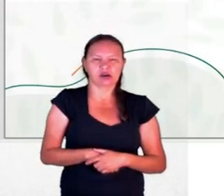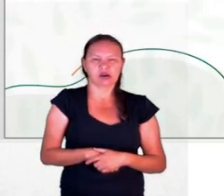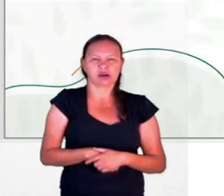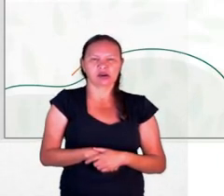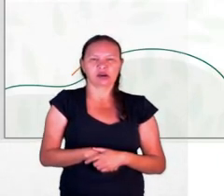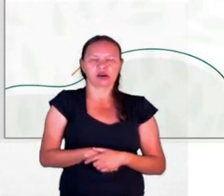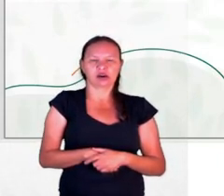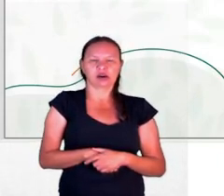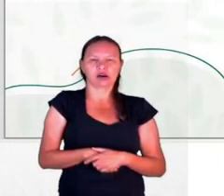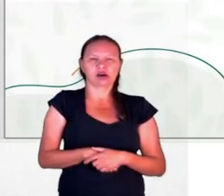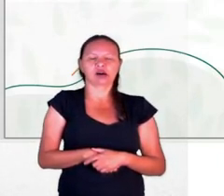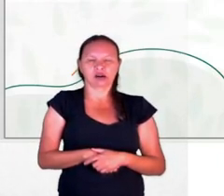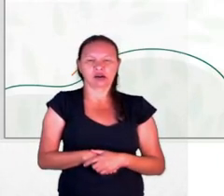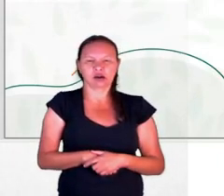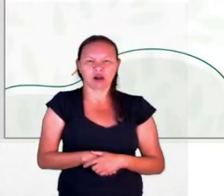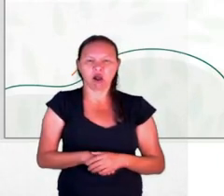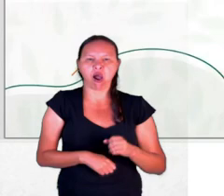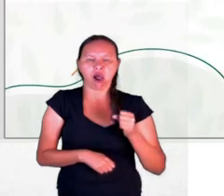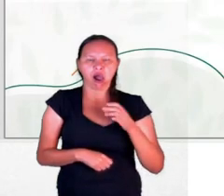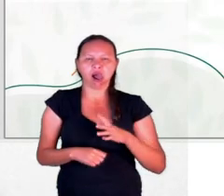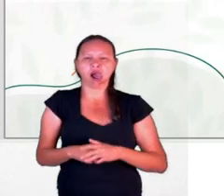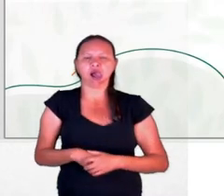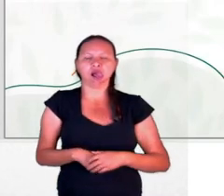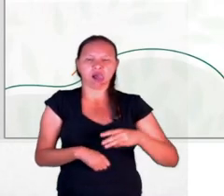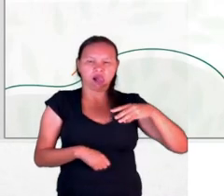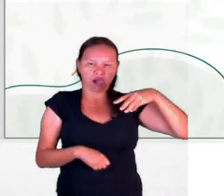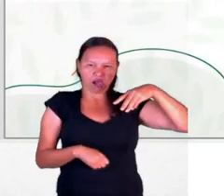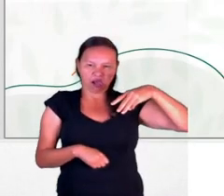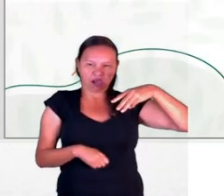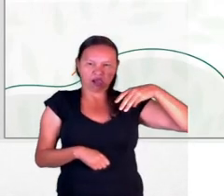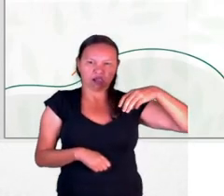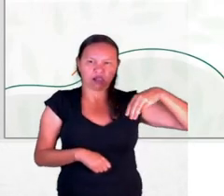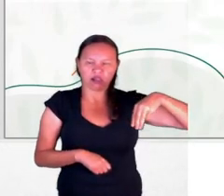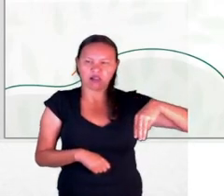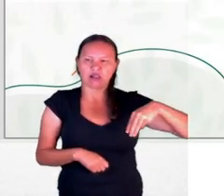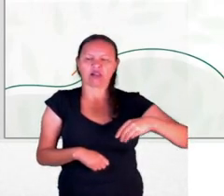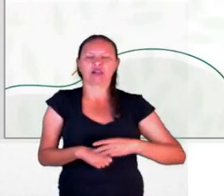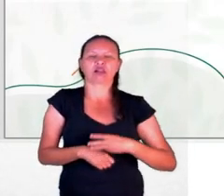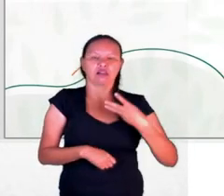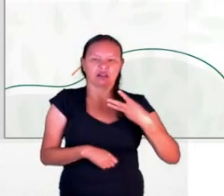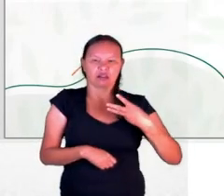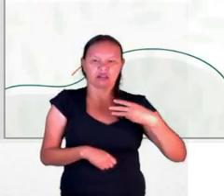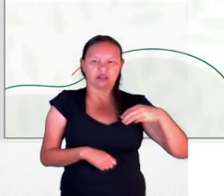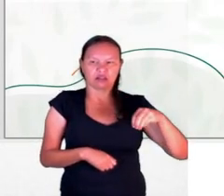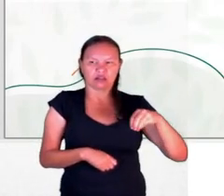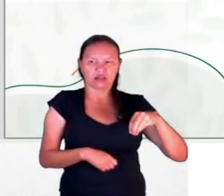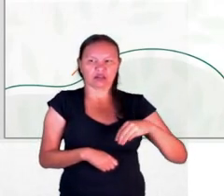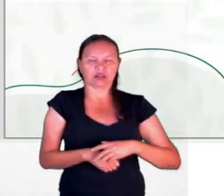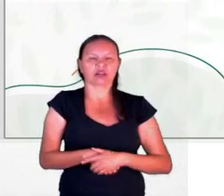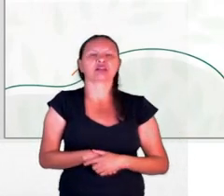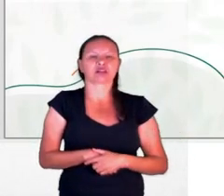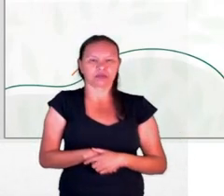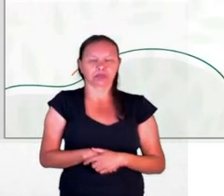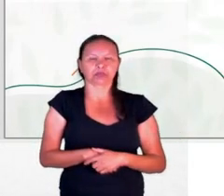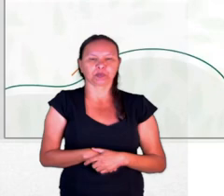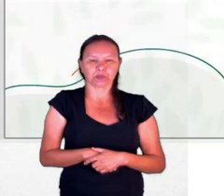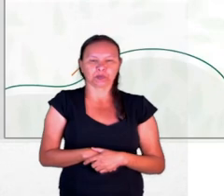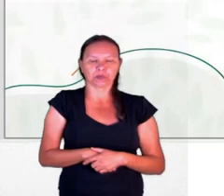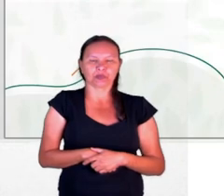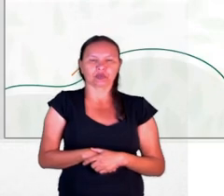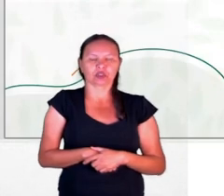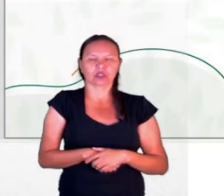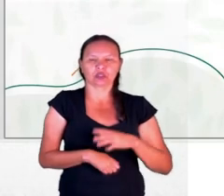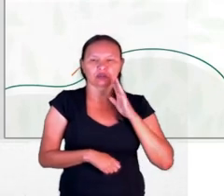extensão para concluir Então você tem três gasta mais três não tem problema não pode passar vamos ver se eu